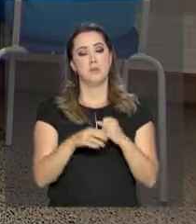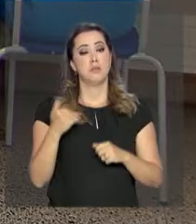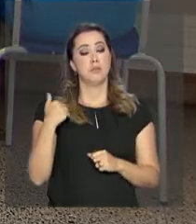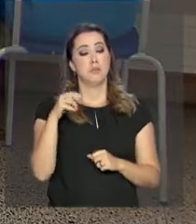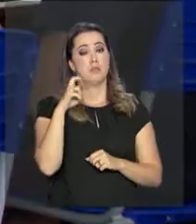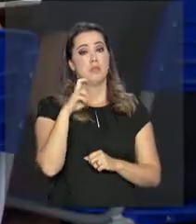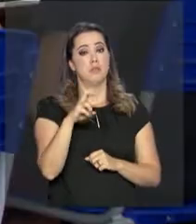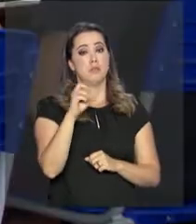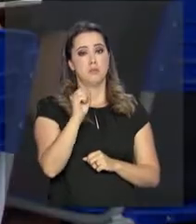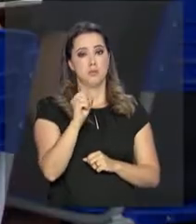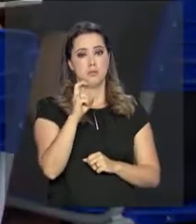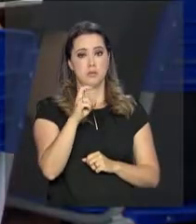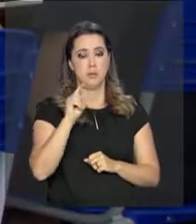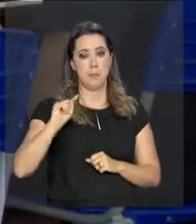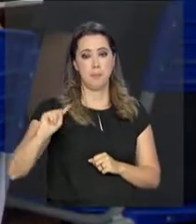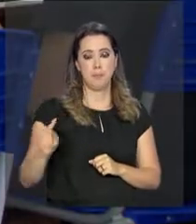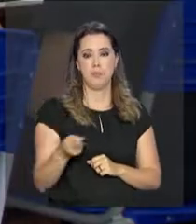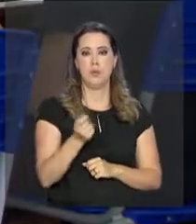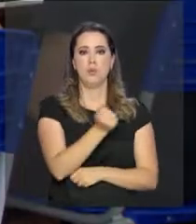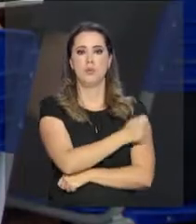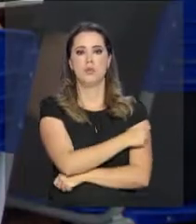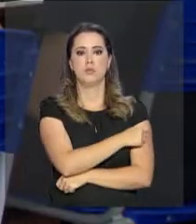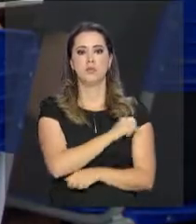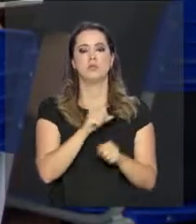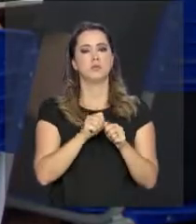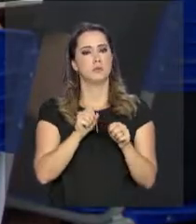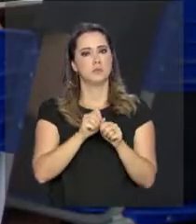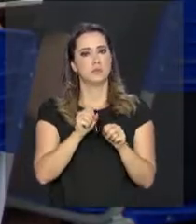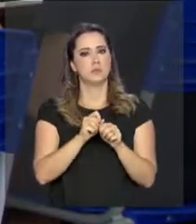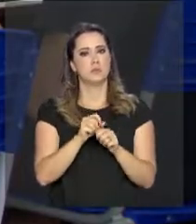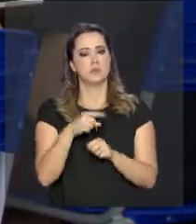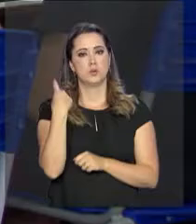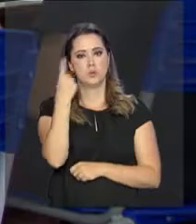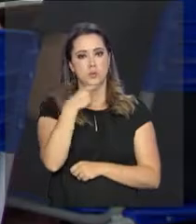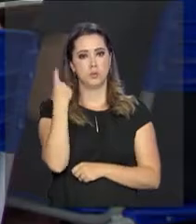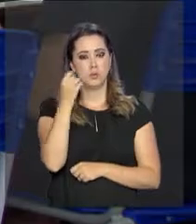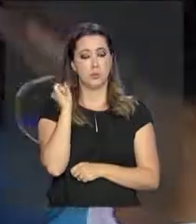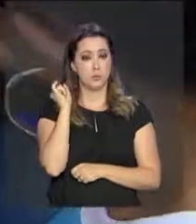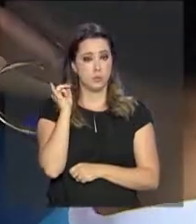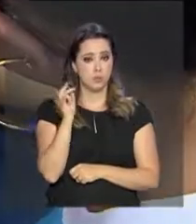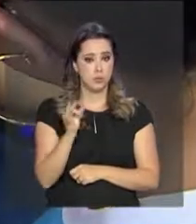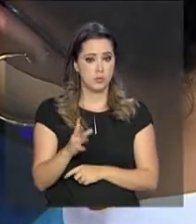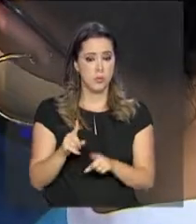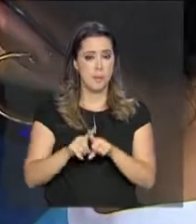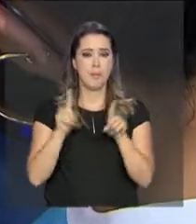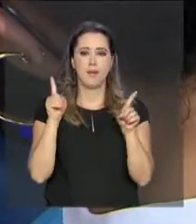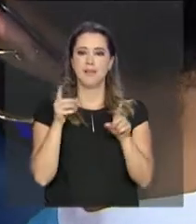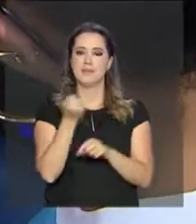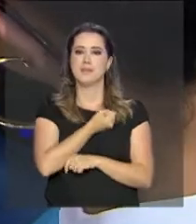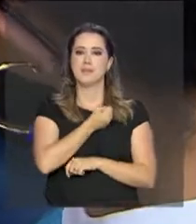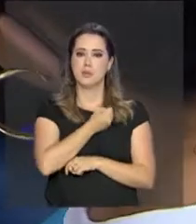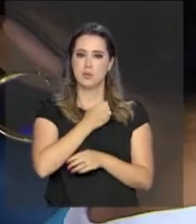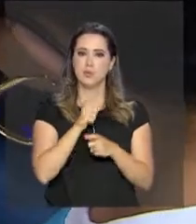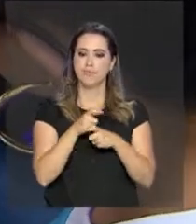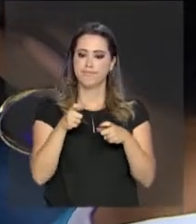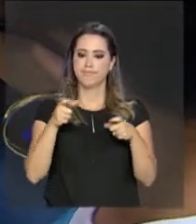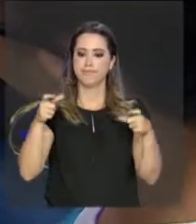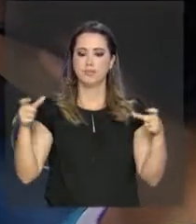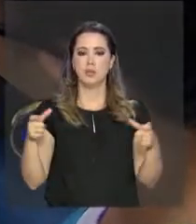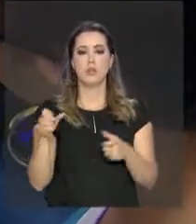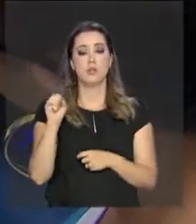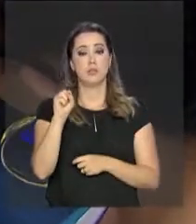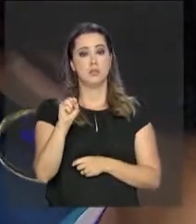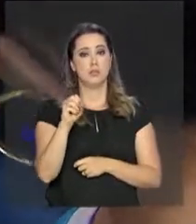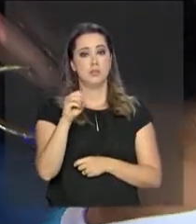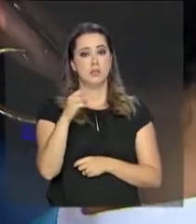mil alunos faziam ensino médio em período integral nas escolas públicas mas esse número deve ser ampliado para